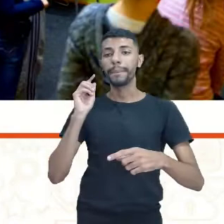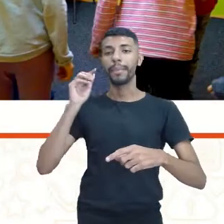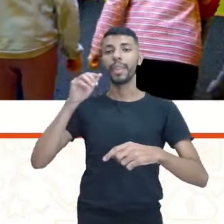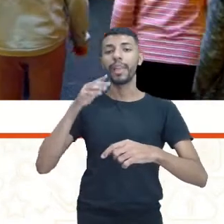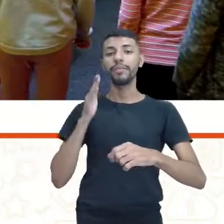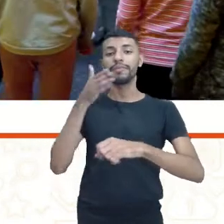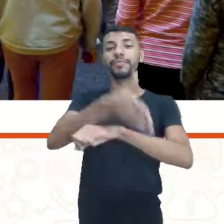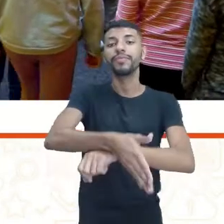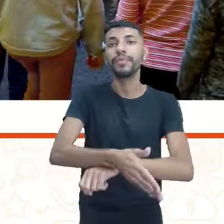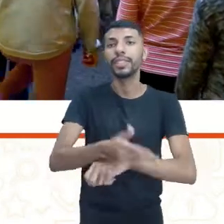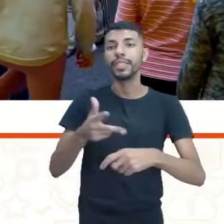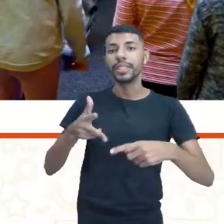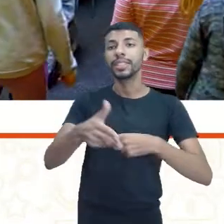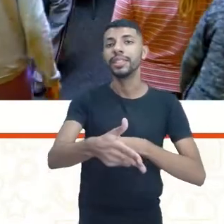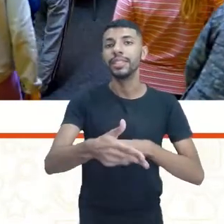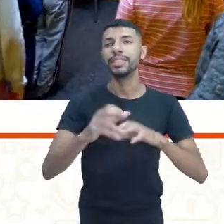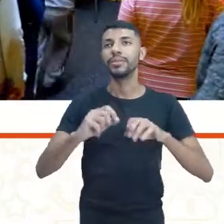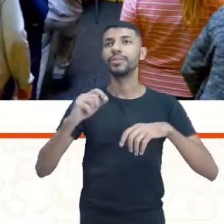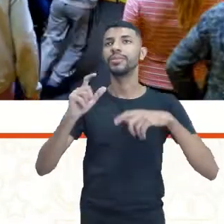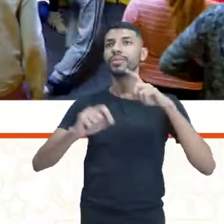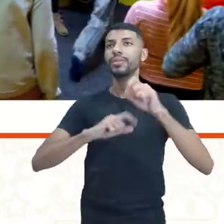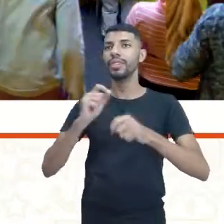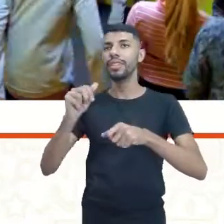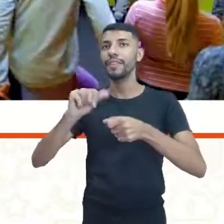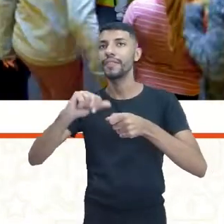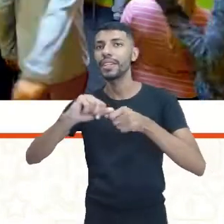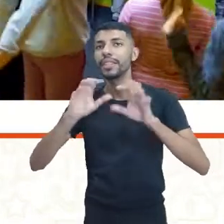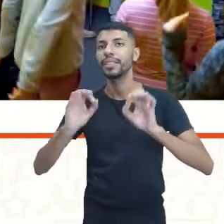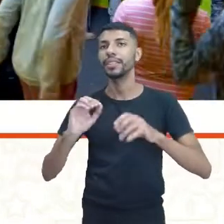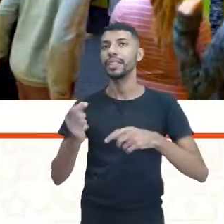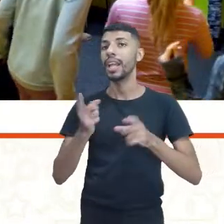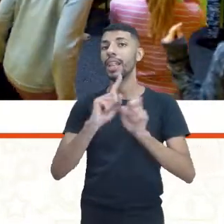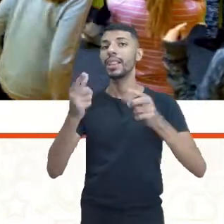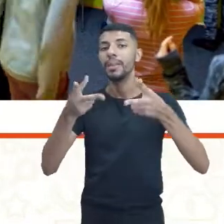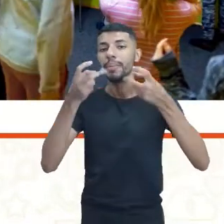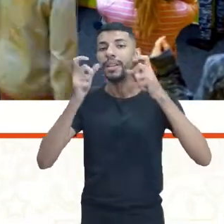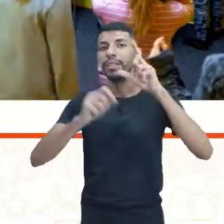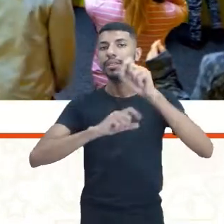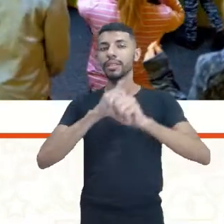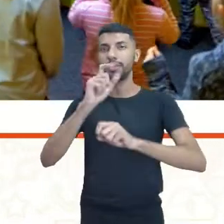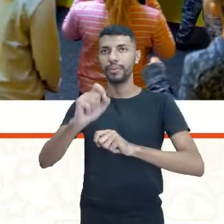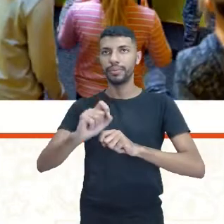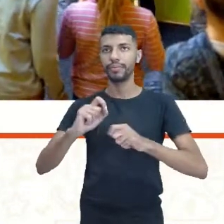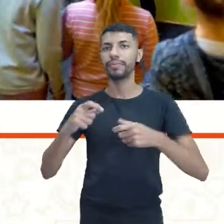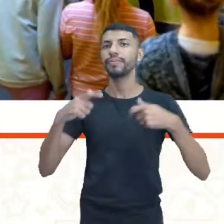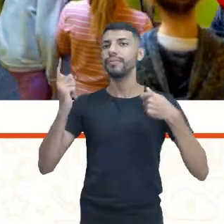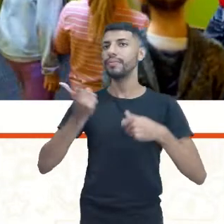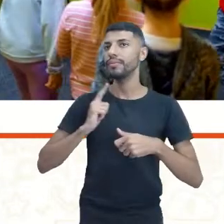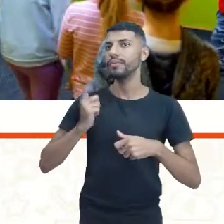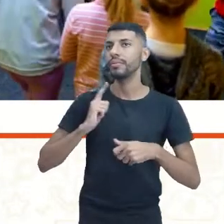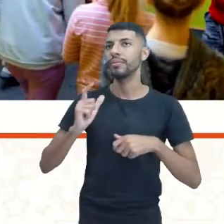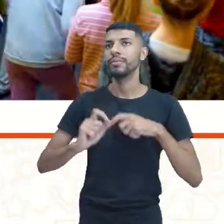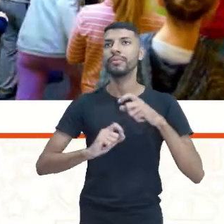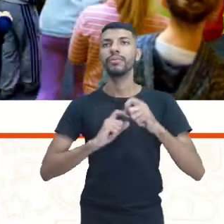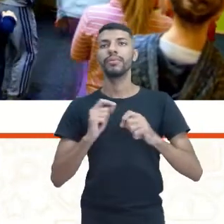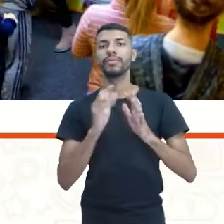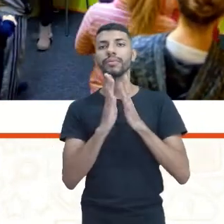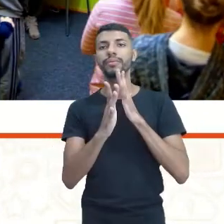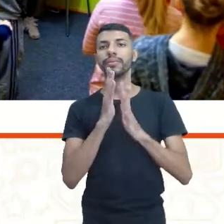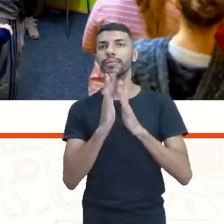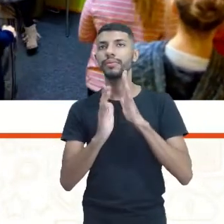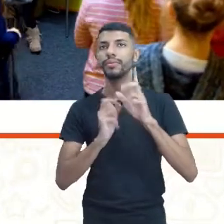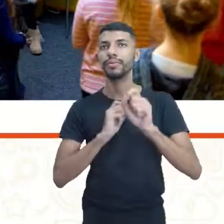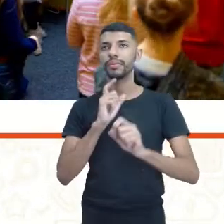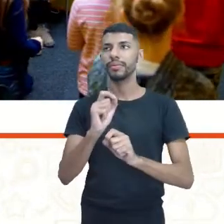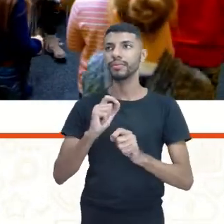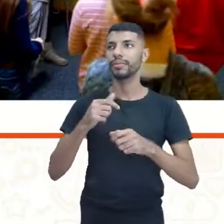A fala dos outros, o que as pessoas estão fazendo, eles não percebem, né, que existe uma dinâmica para que as